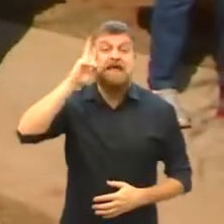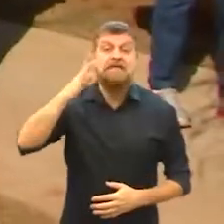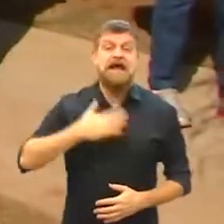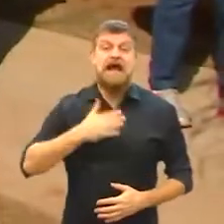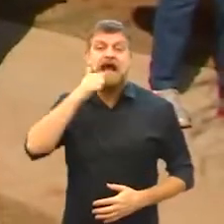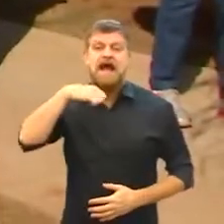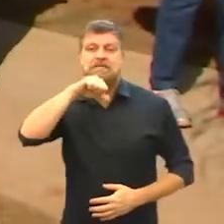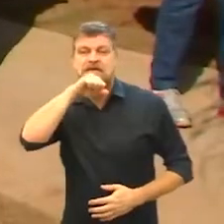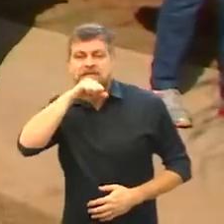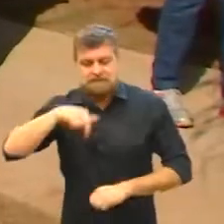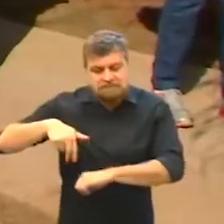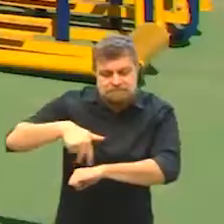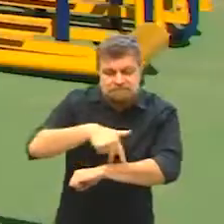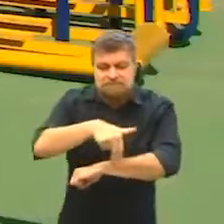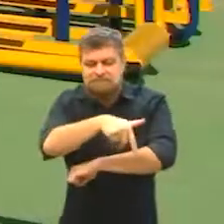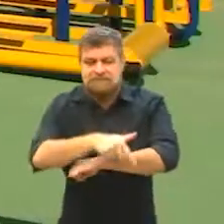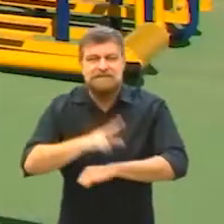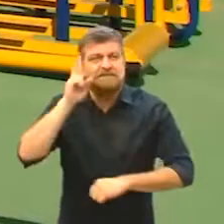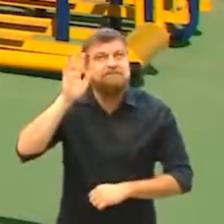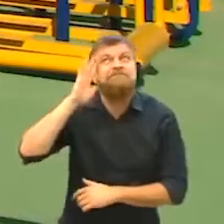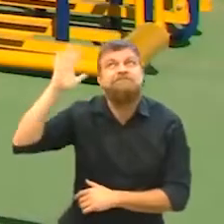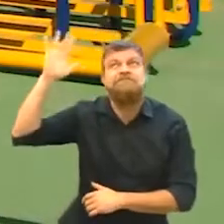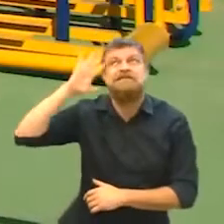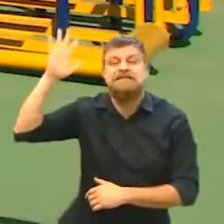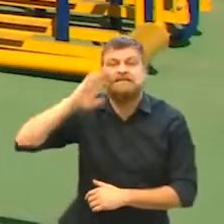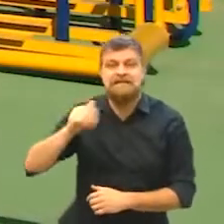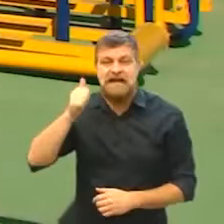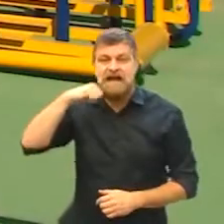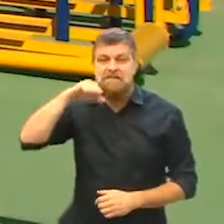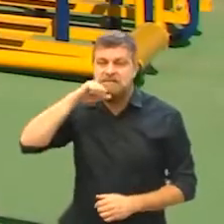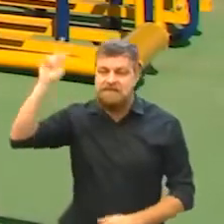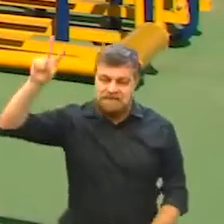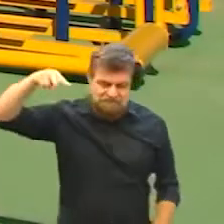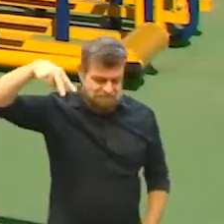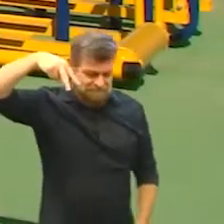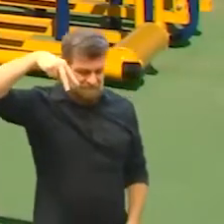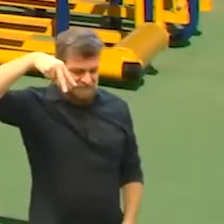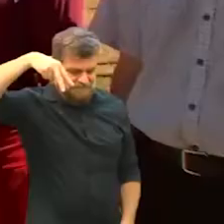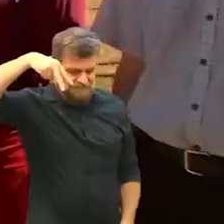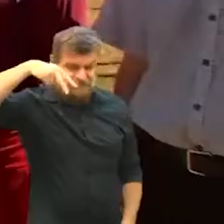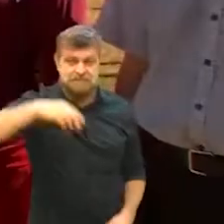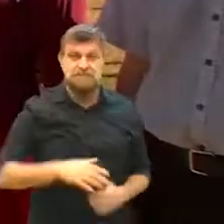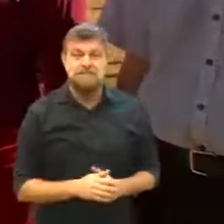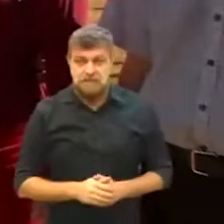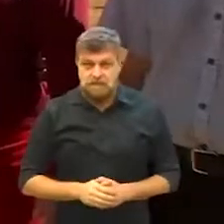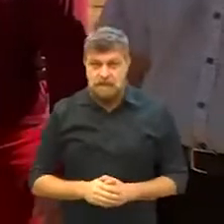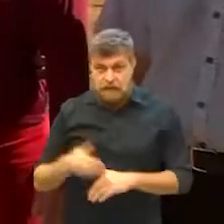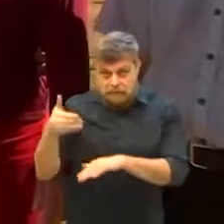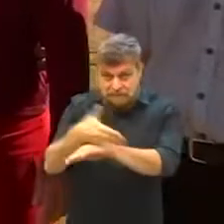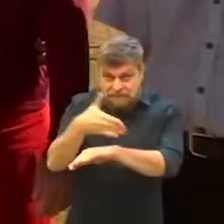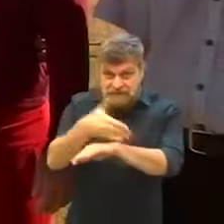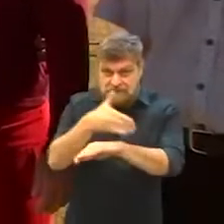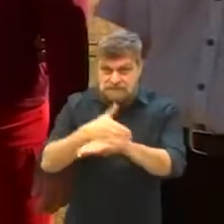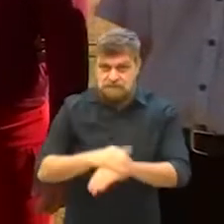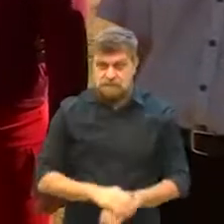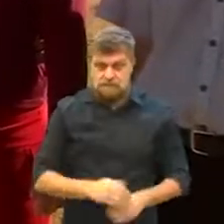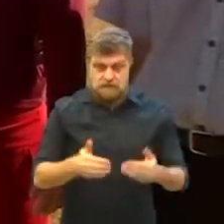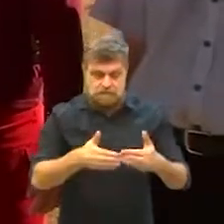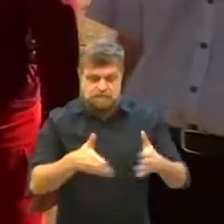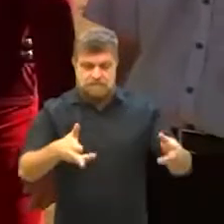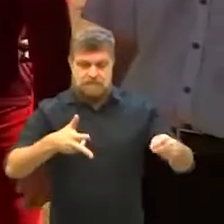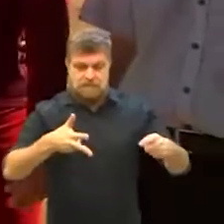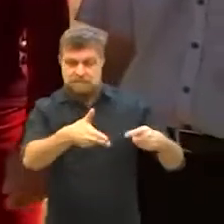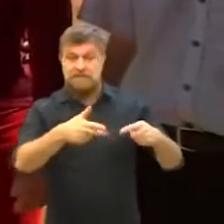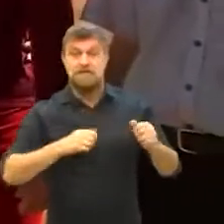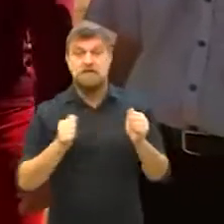sempre a imagem dela. Onde a gente pisar, a gente vai crer que ela lá em cima vai estar olhando. Ela participou da inauguração do